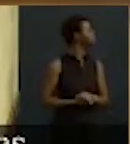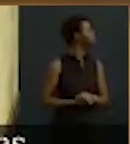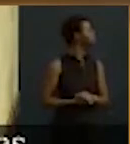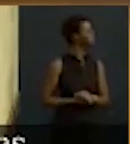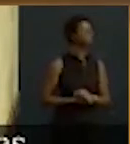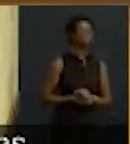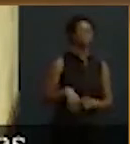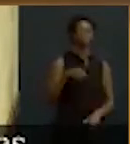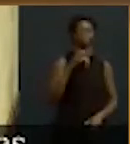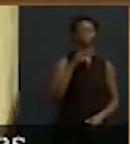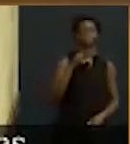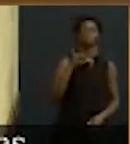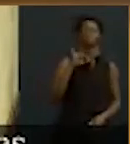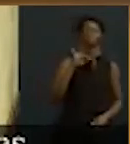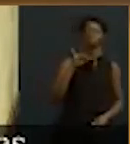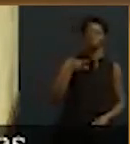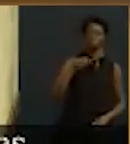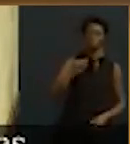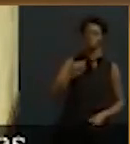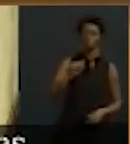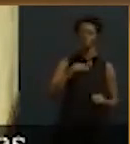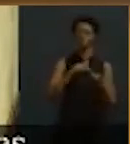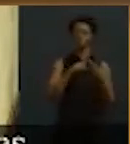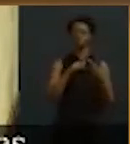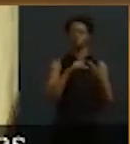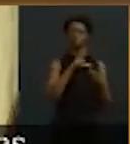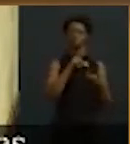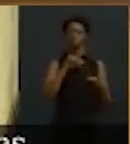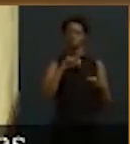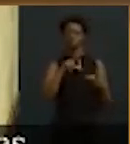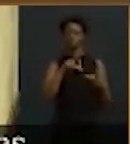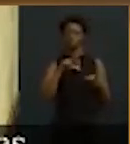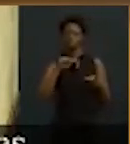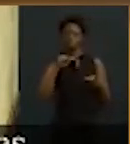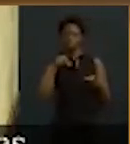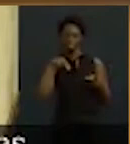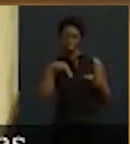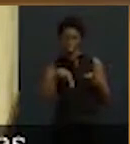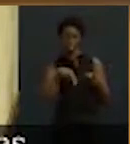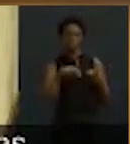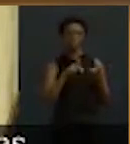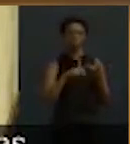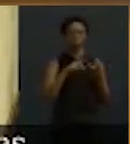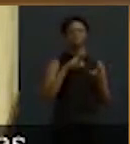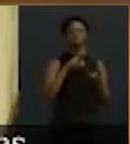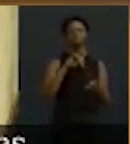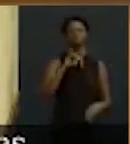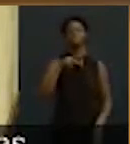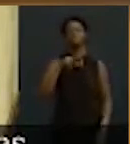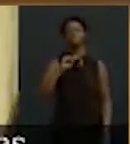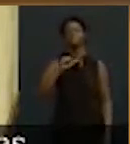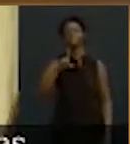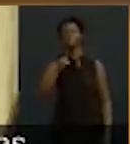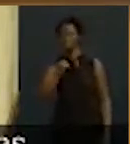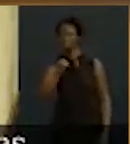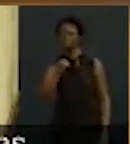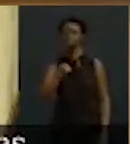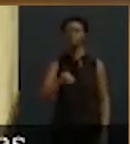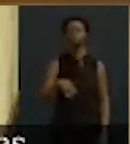Barroso, do Amaral Cavalcante, Lilian Moreira Pinho, Rinaldo Reis